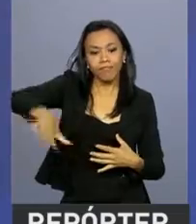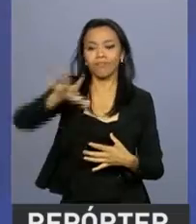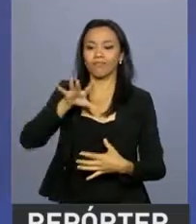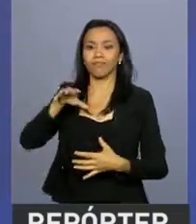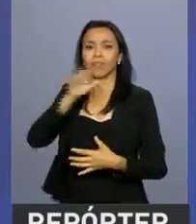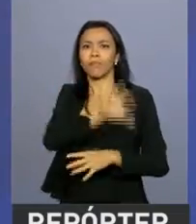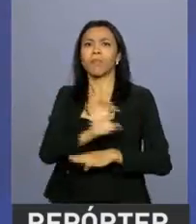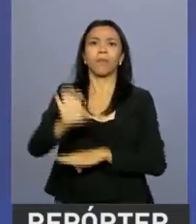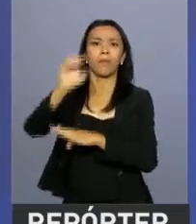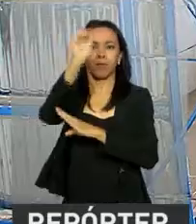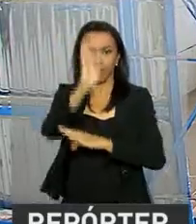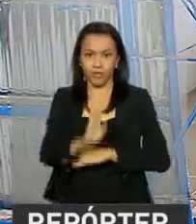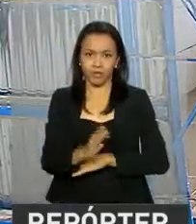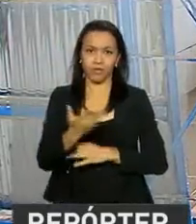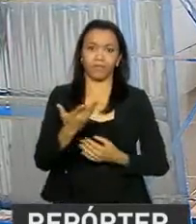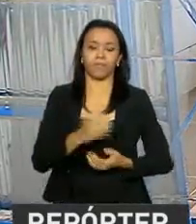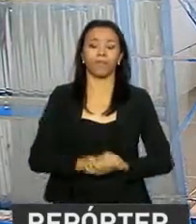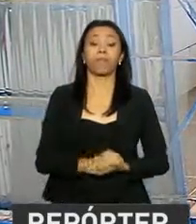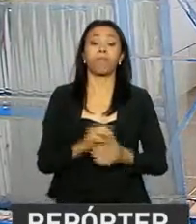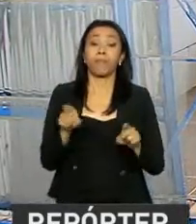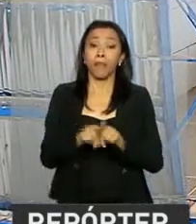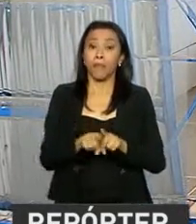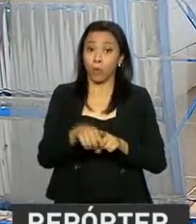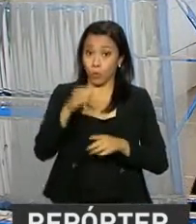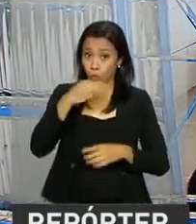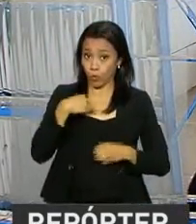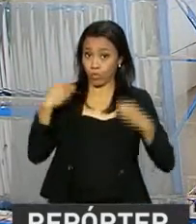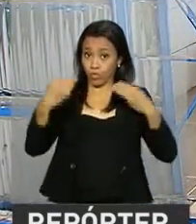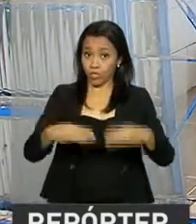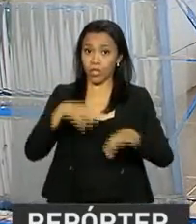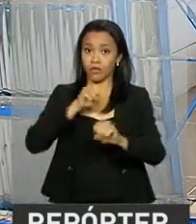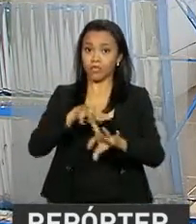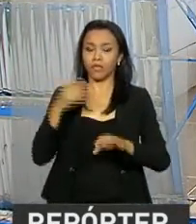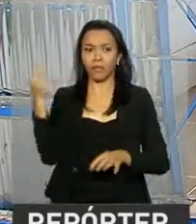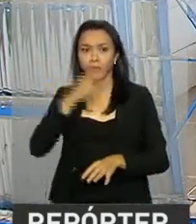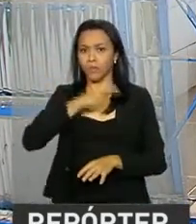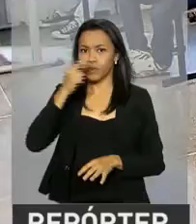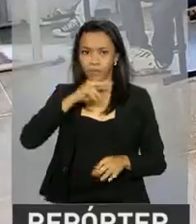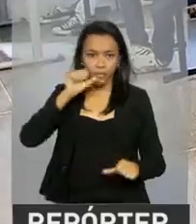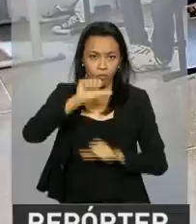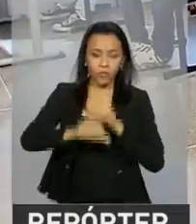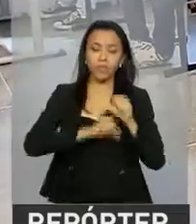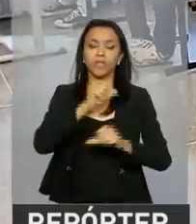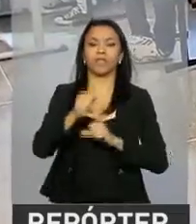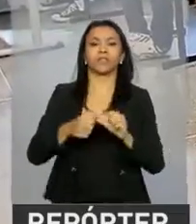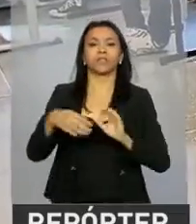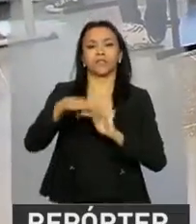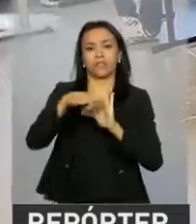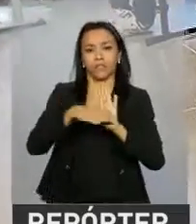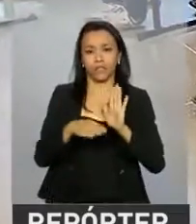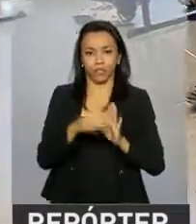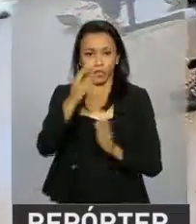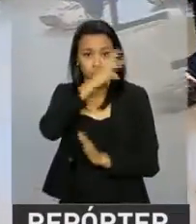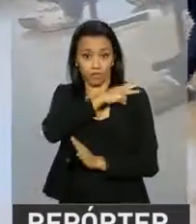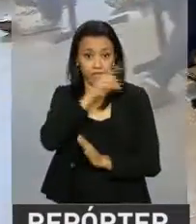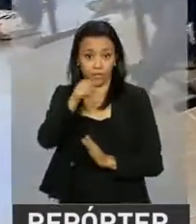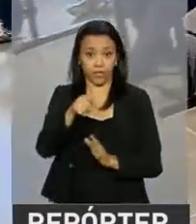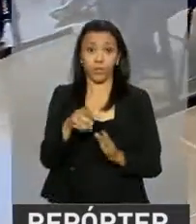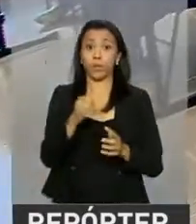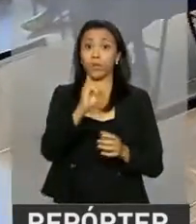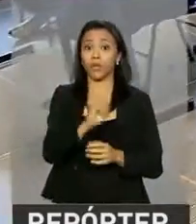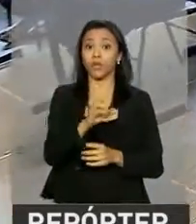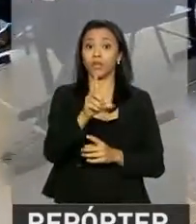realidade regional do país. O Ministério da Educação tem pressa na reforma do ensino médio. Dados do IDEB, o índice que avalia